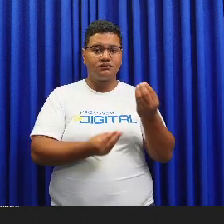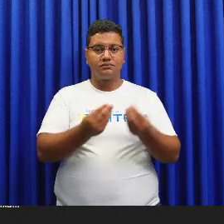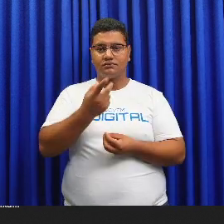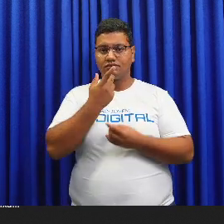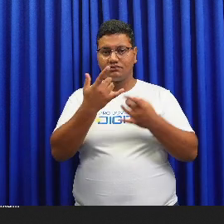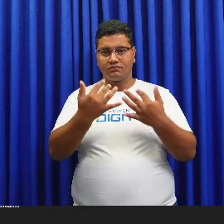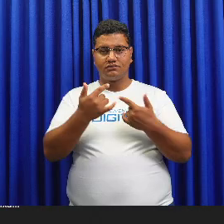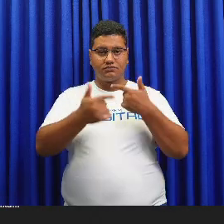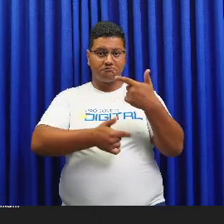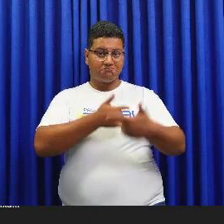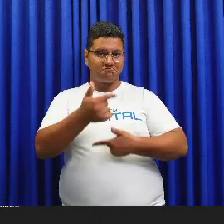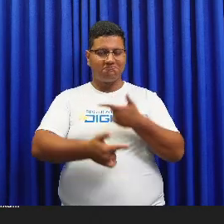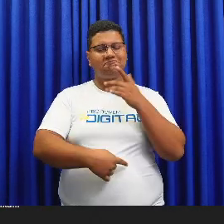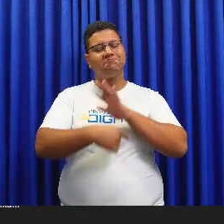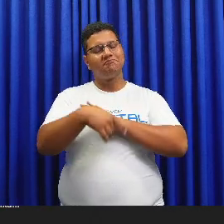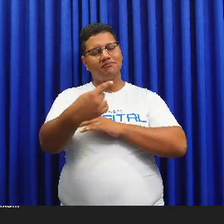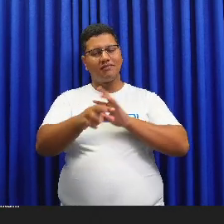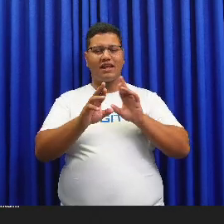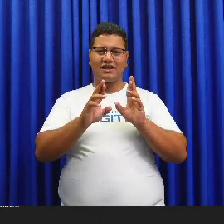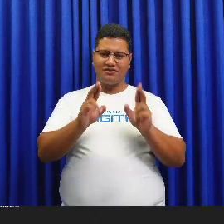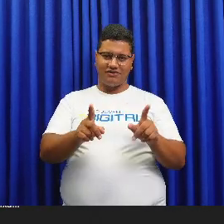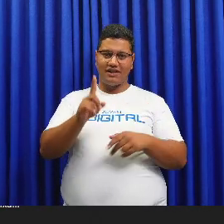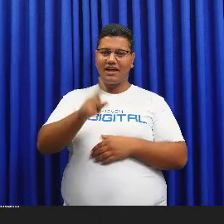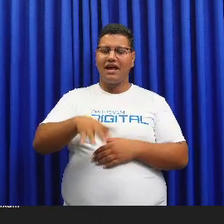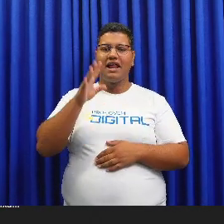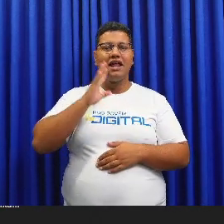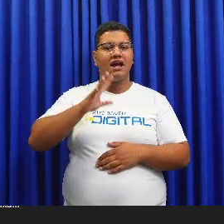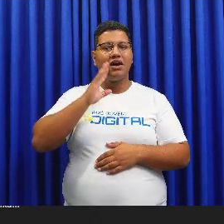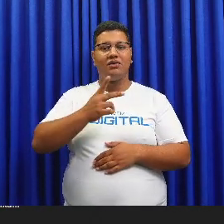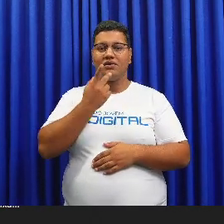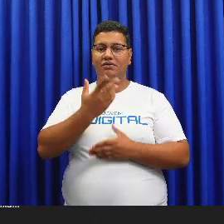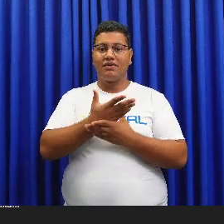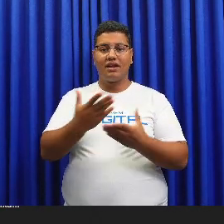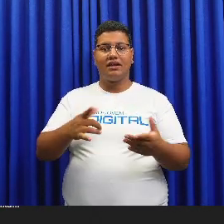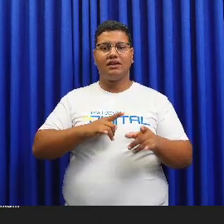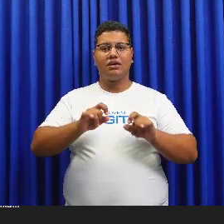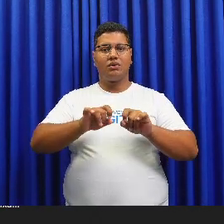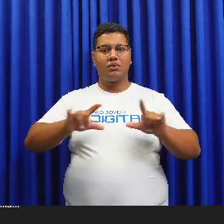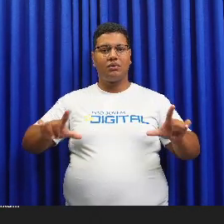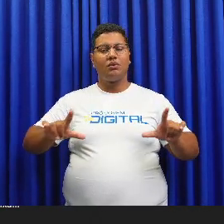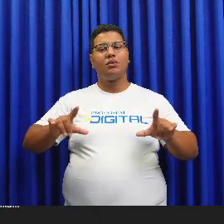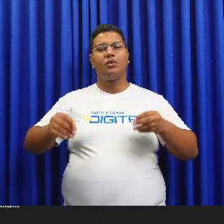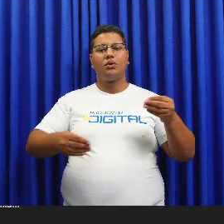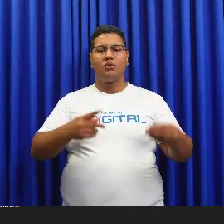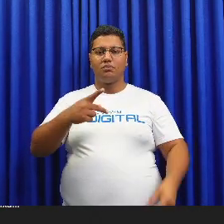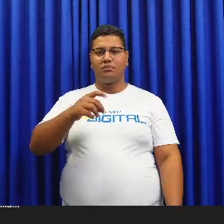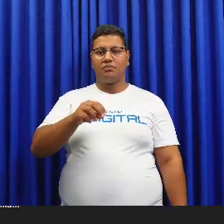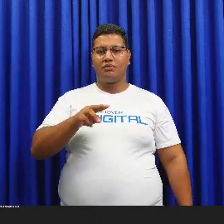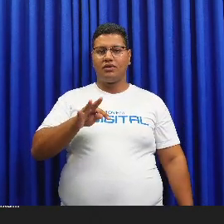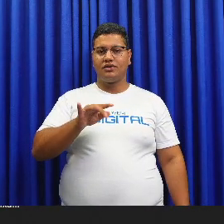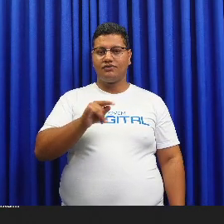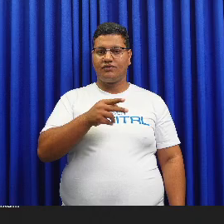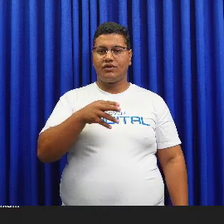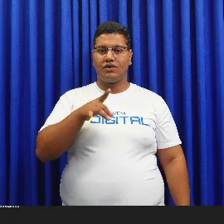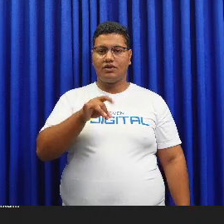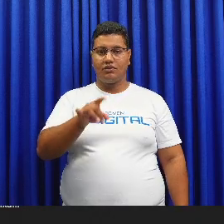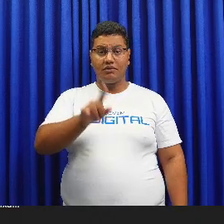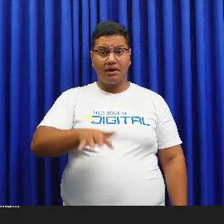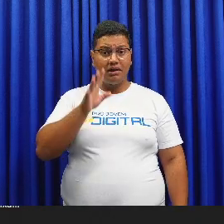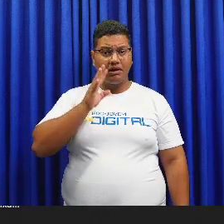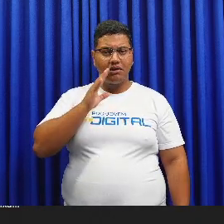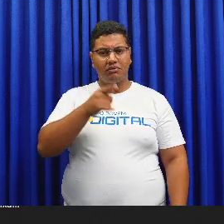aí os seus jobs. E aí é o contrário. Aí é legal você ter um portfólio, beleza? Então, você que está aí